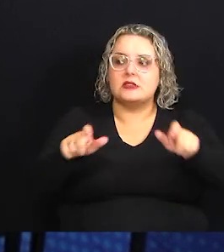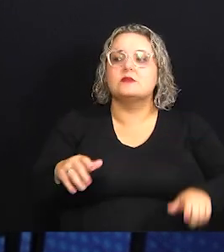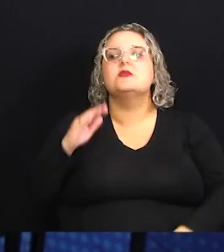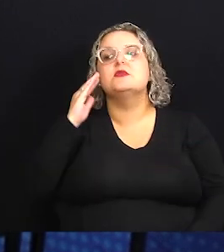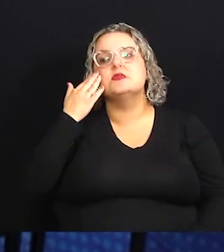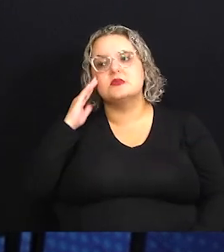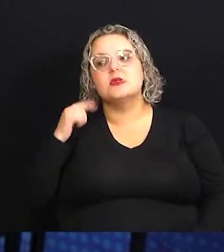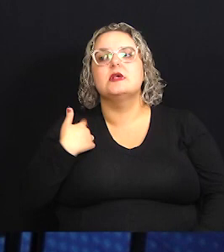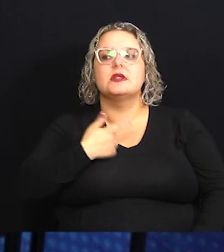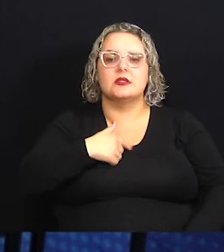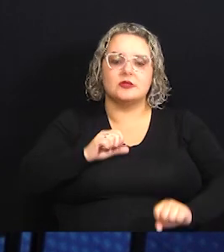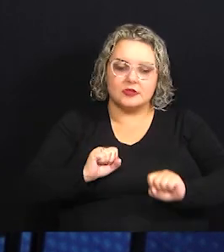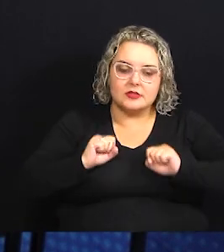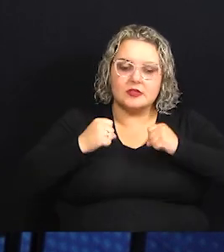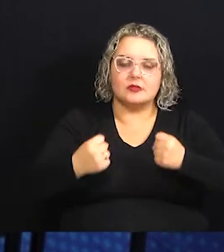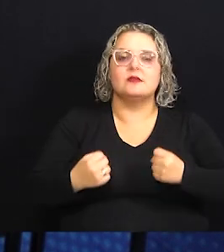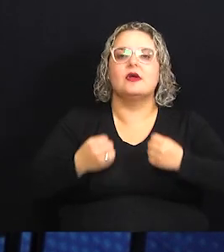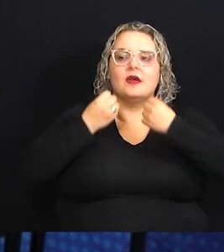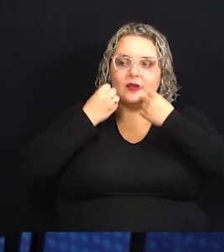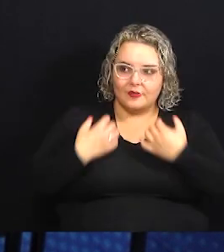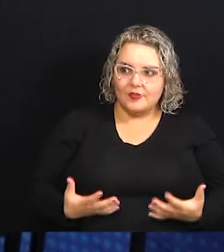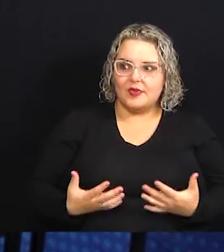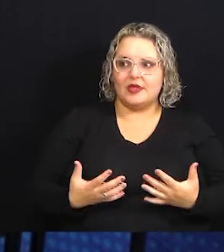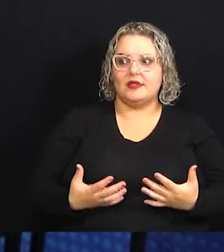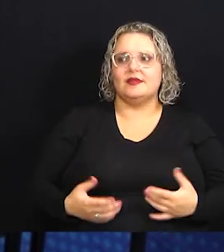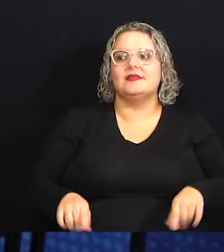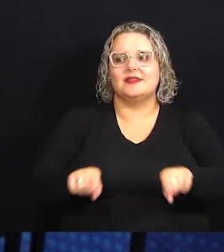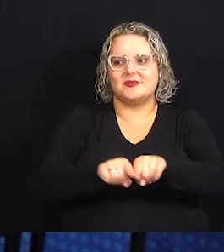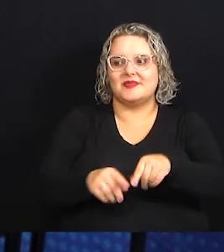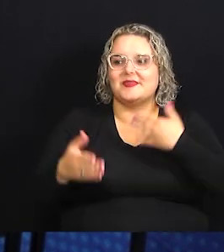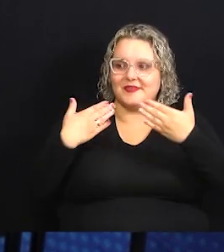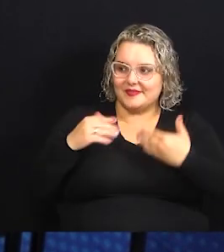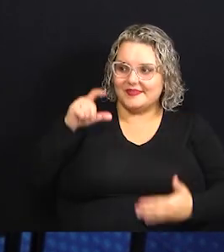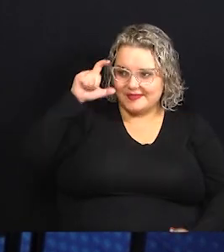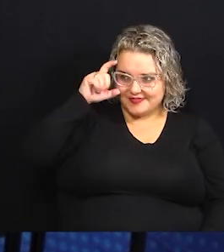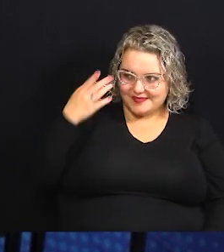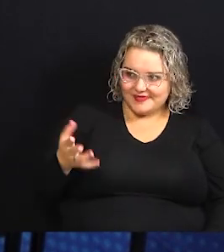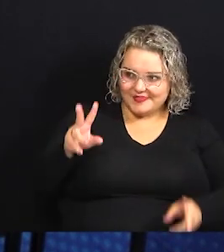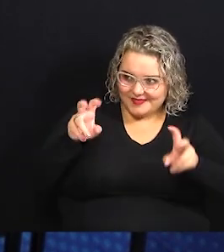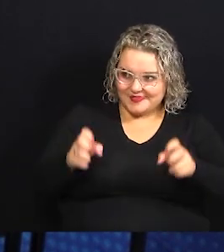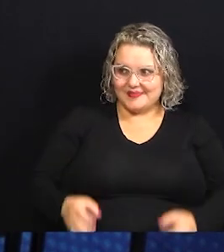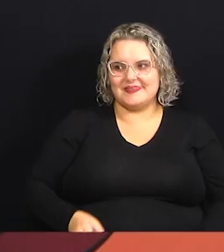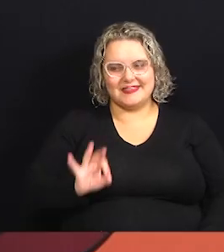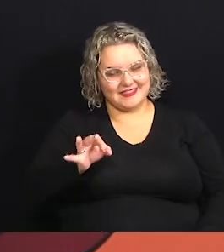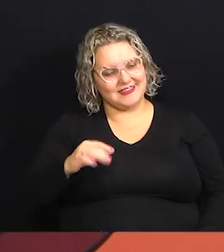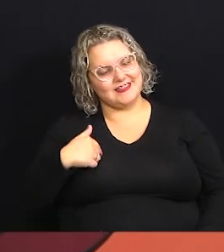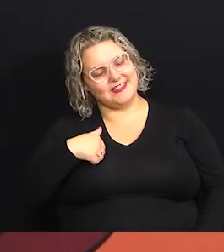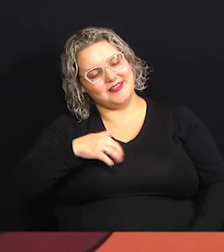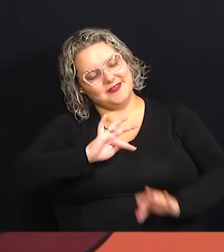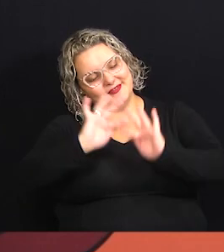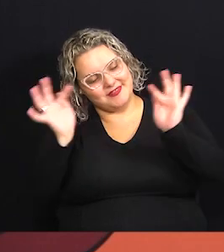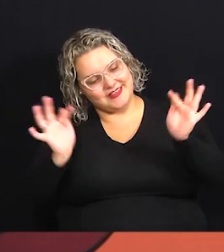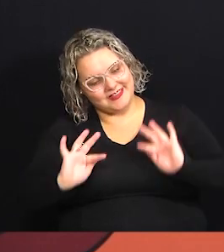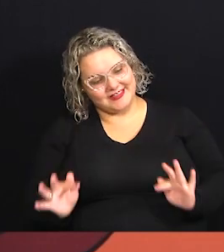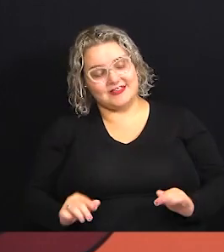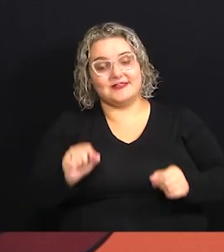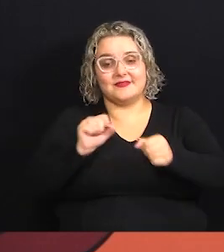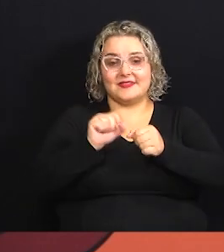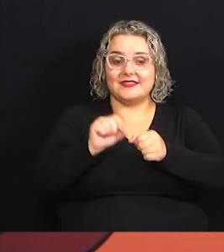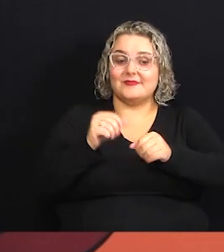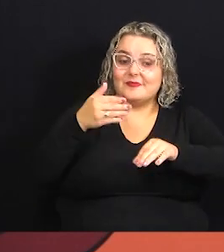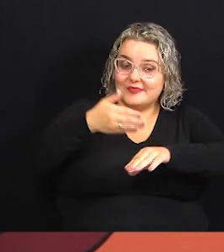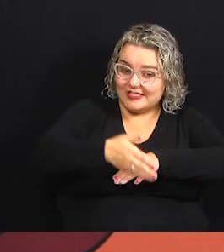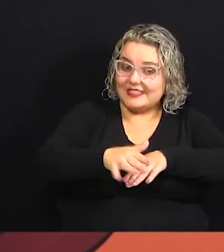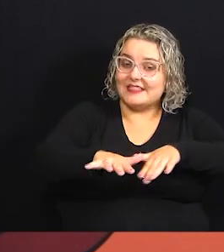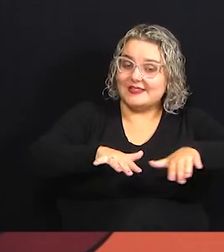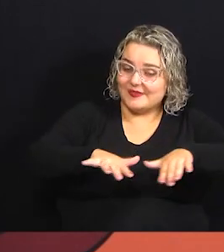as pessoas possam entender a nossa luta. É muito bom, inclusive, falar com você sobre isso. Com certeza, eu fico feliz